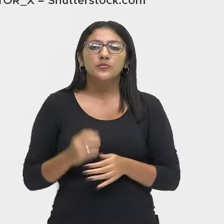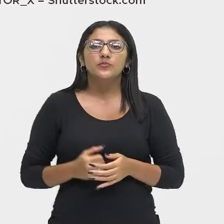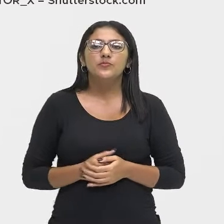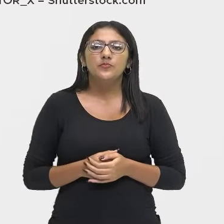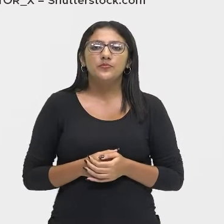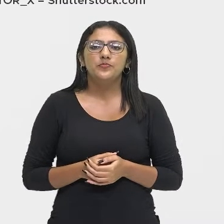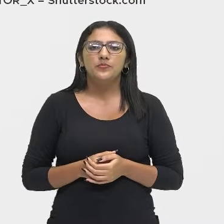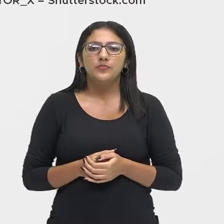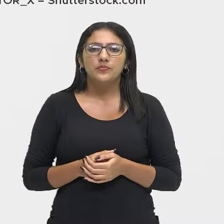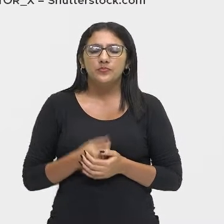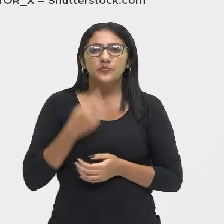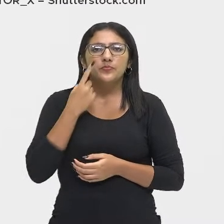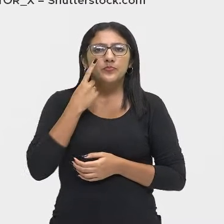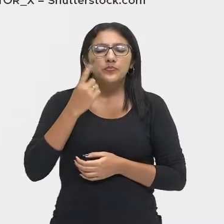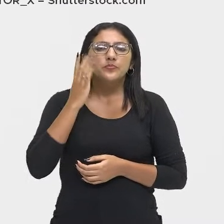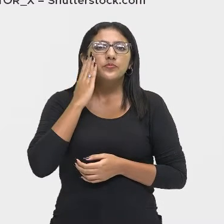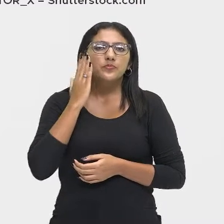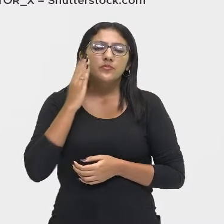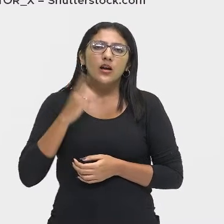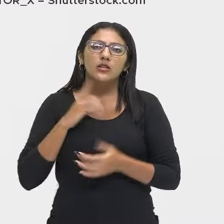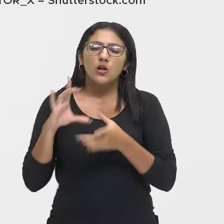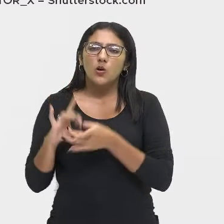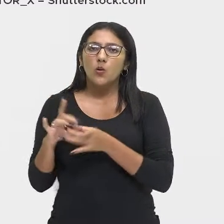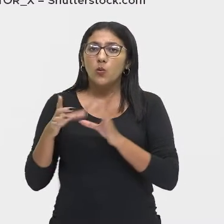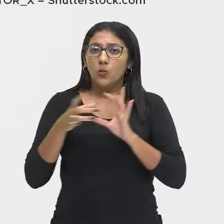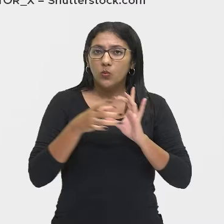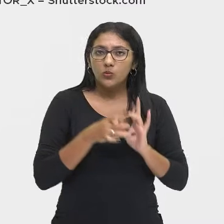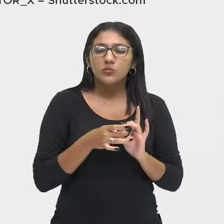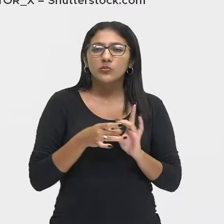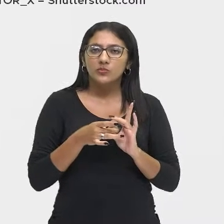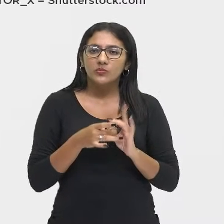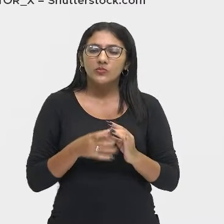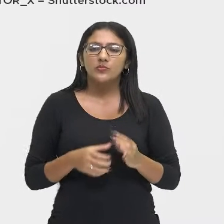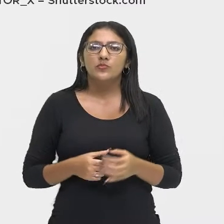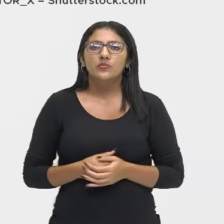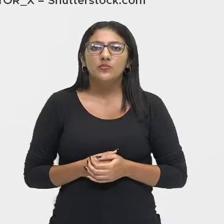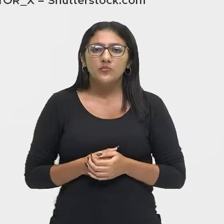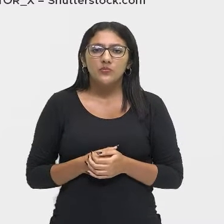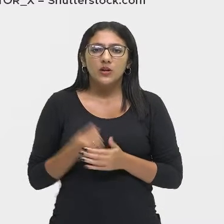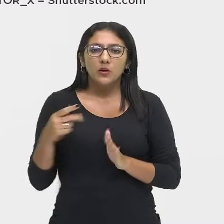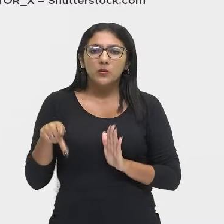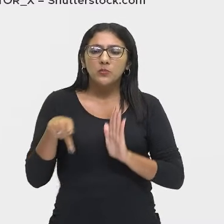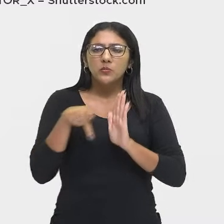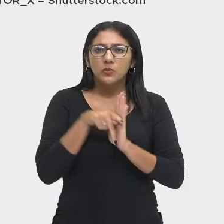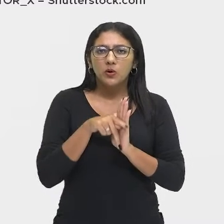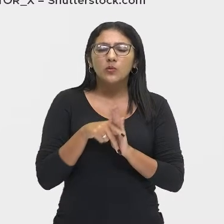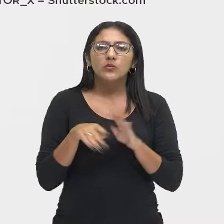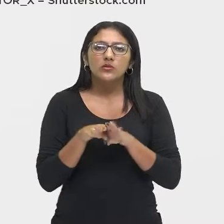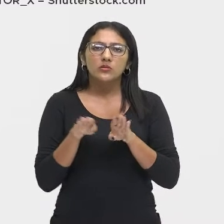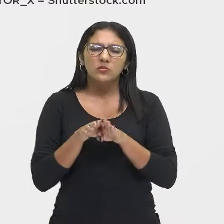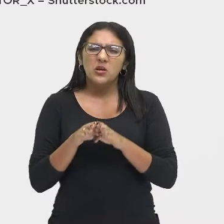Então, considerando esse contexto da cultura do cancelamento, do cyberbullying e das